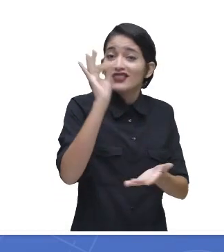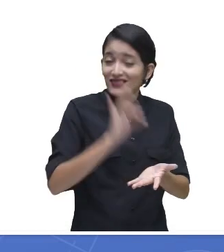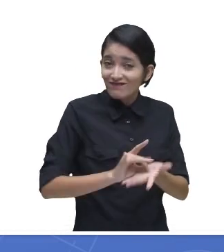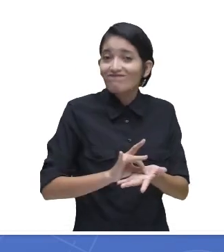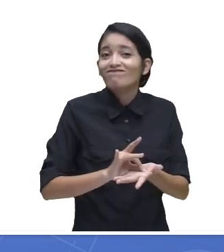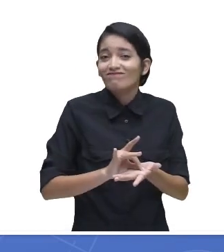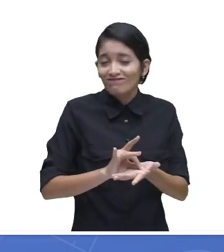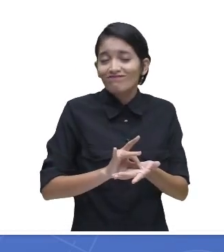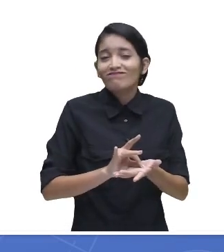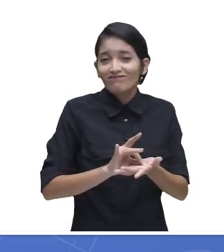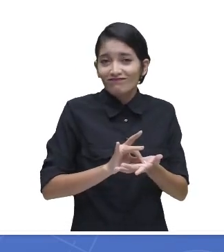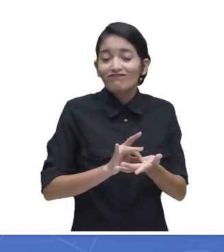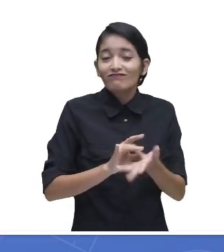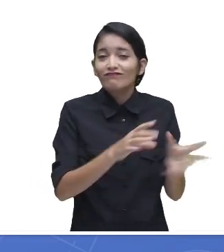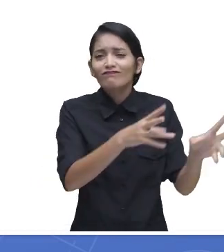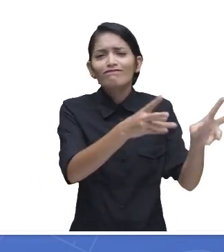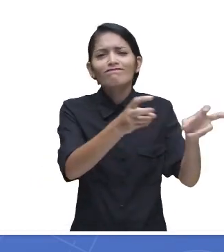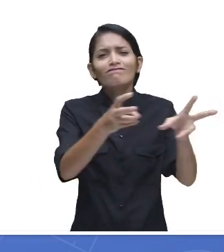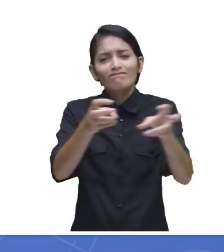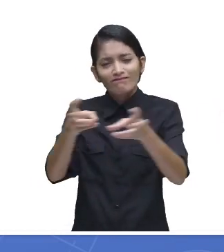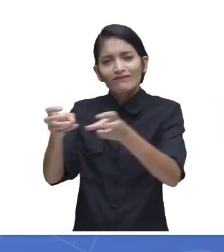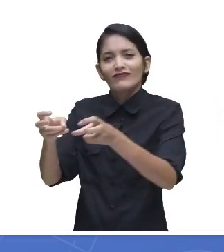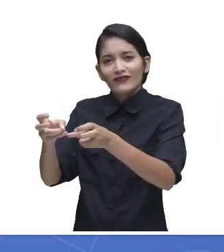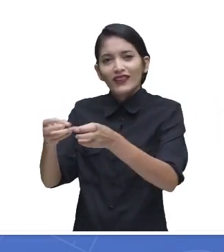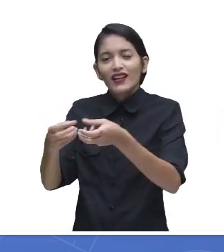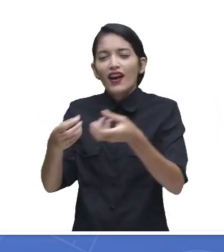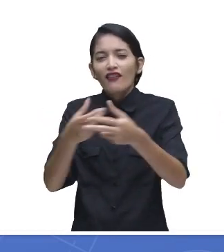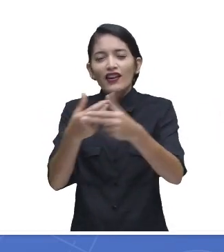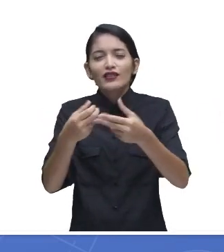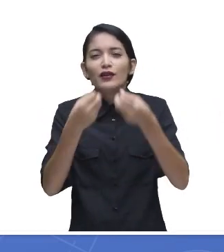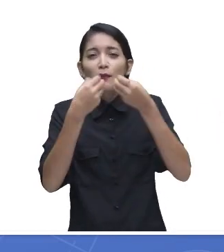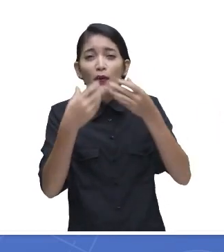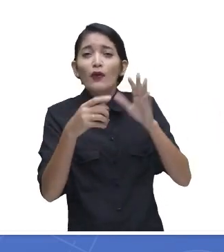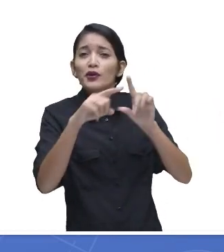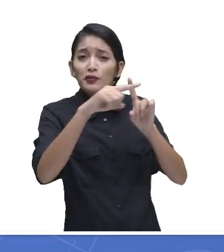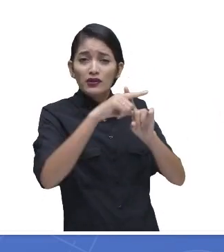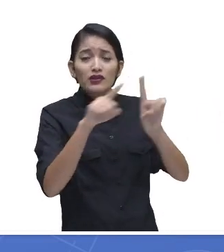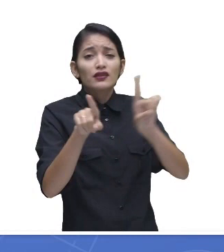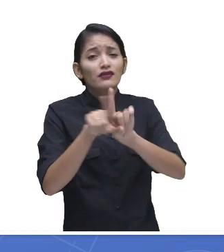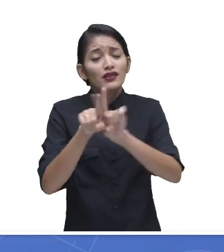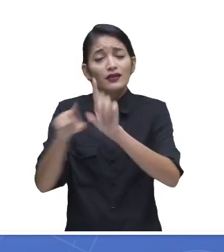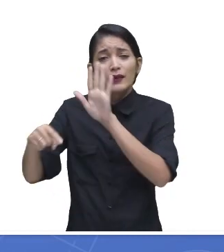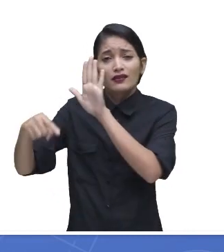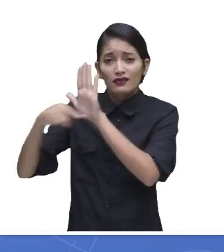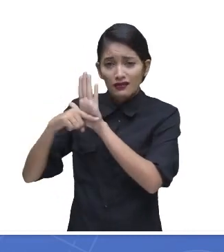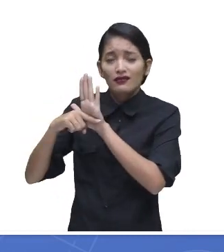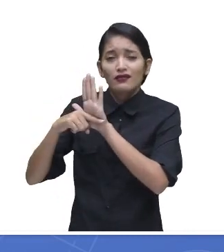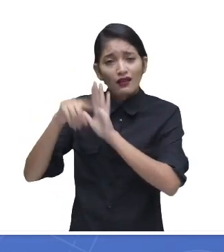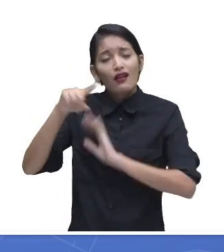Né? E perceber as coisas positivas e negativas. Isso que é importante. Ó.